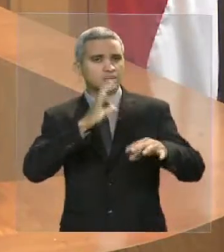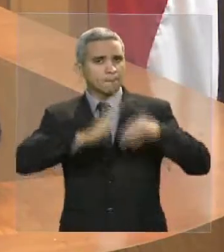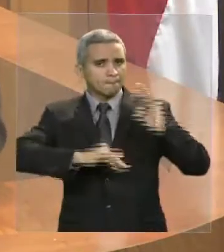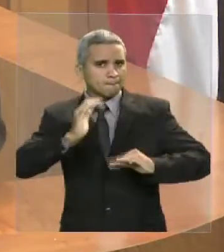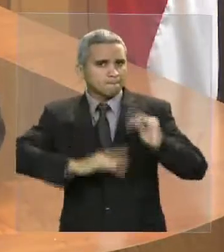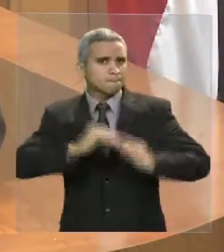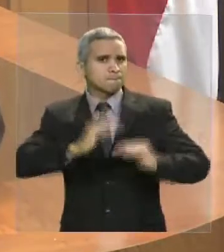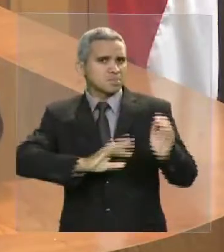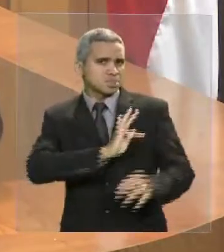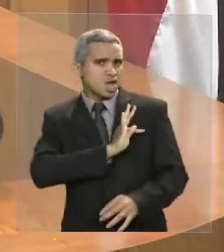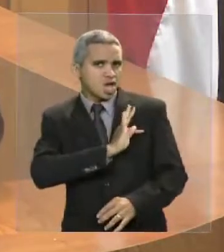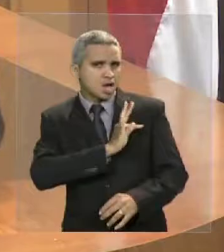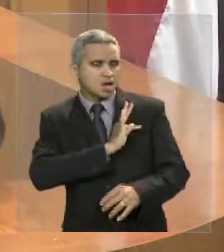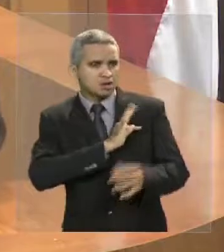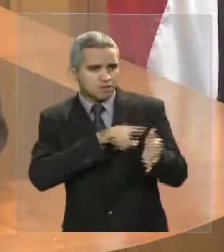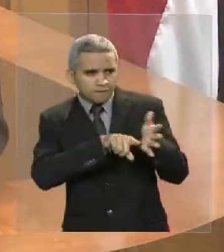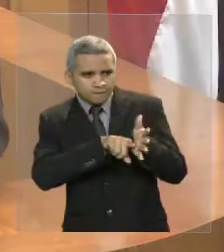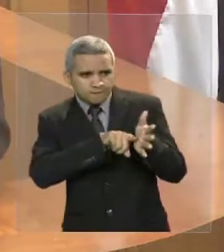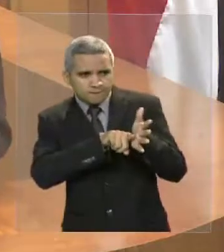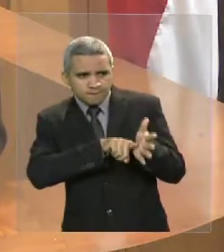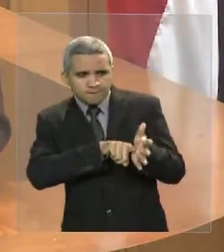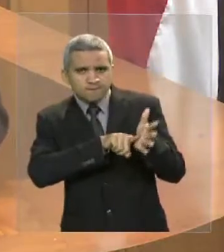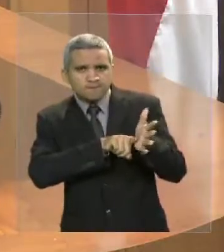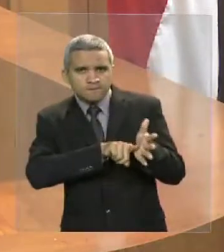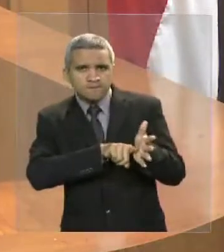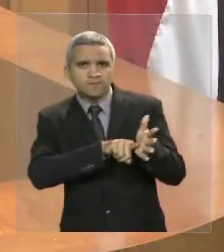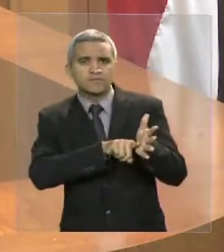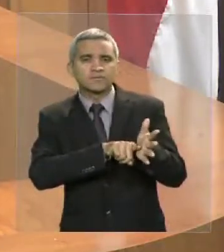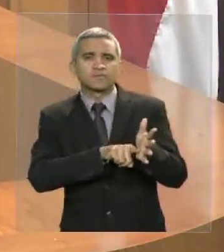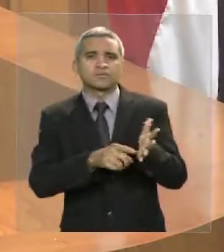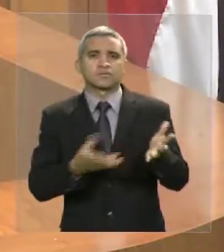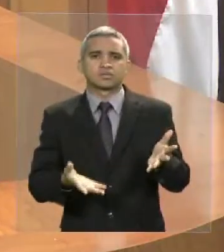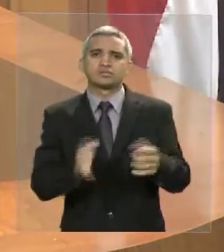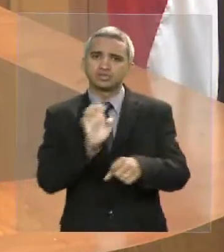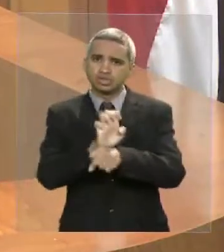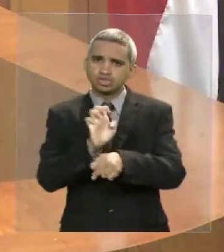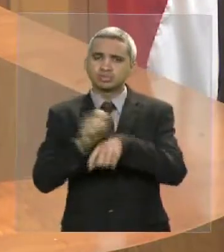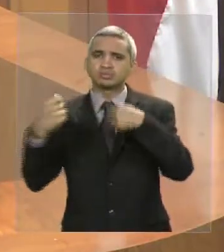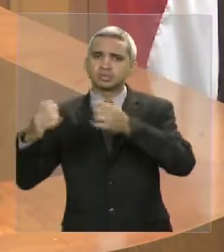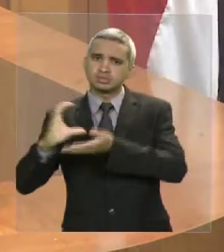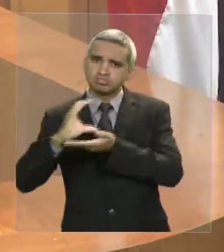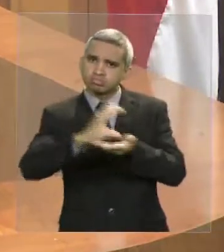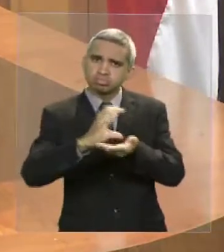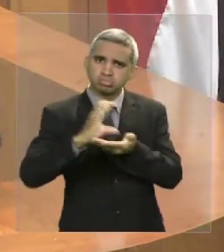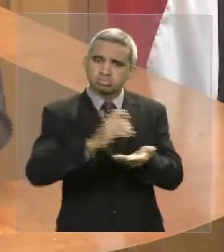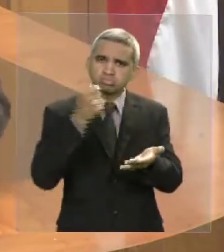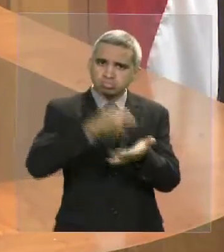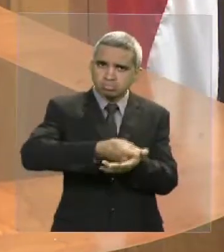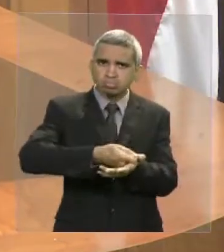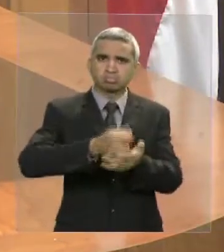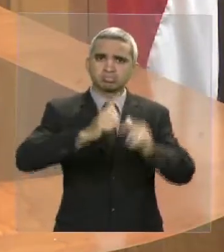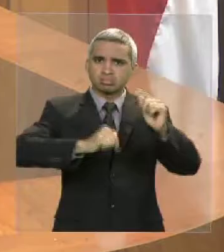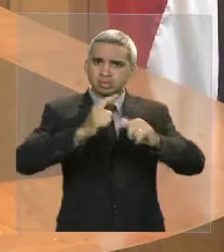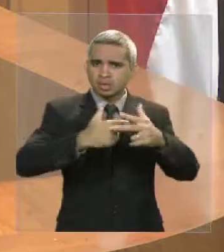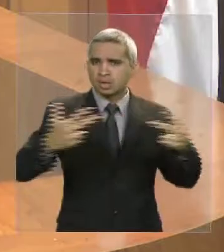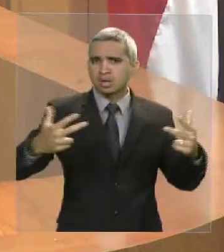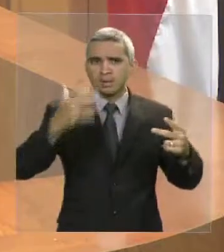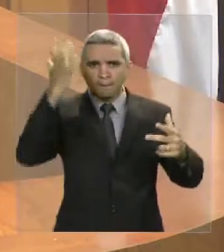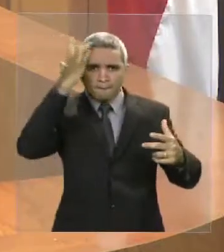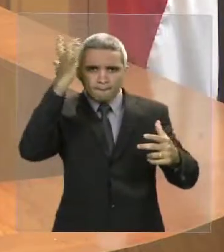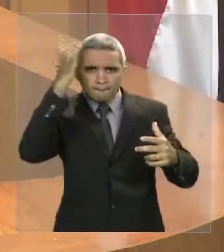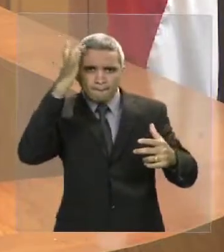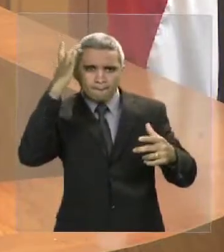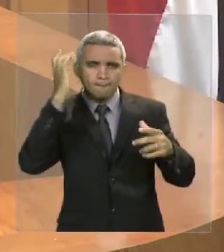realmente receber esse processo de reciprocidade por parte do Estado. E eu até falei ontem com o governador, na oportunidade do lançamento dos